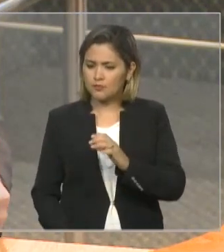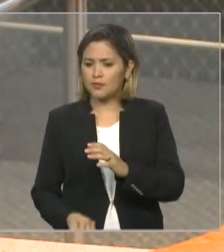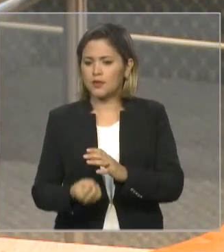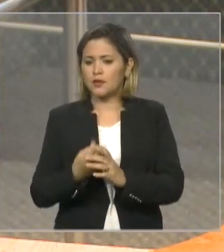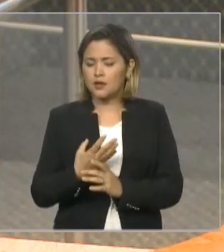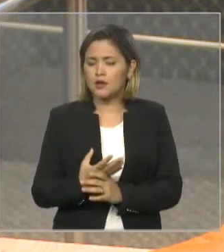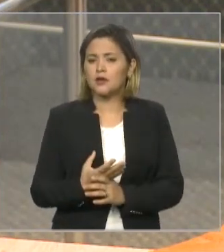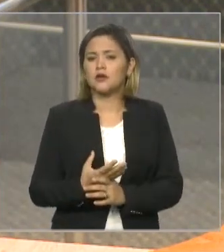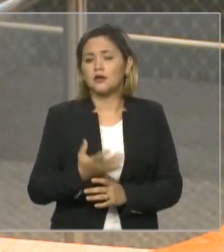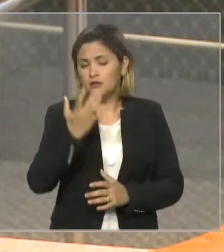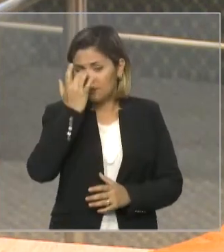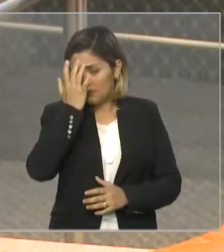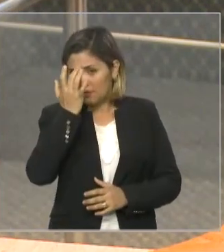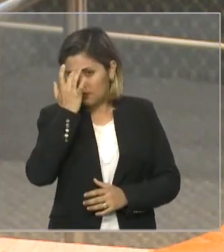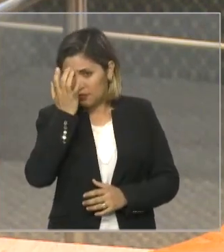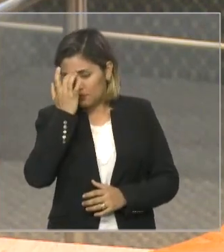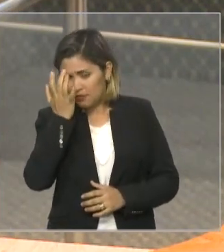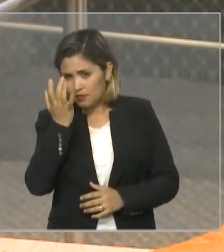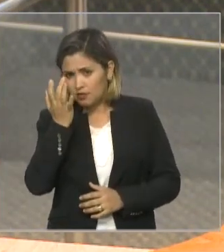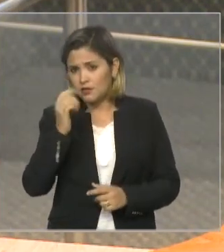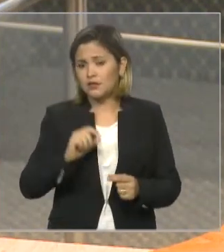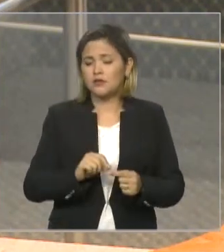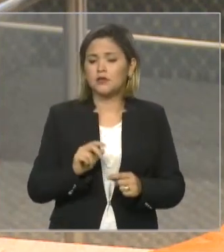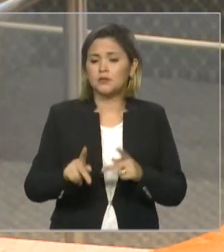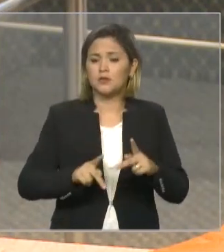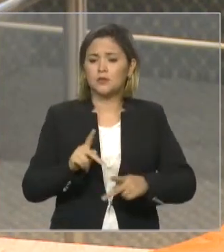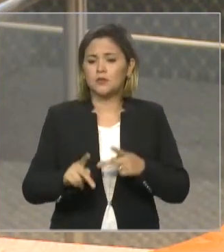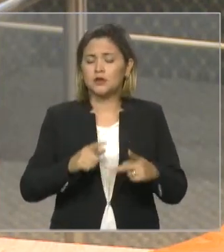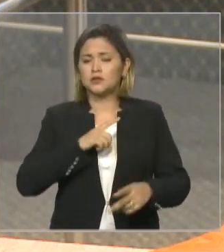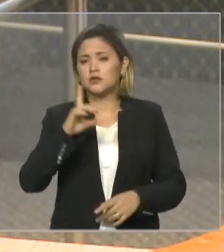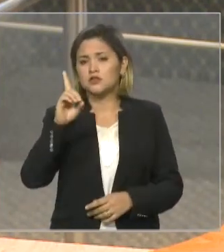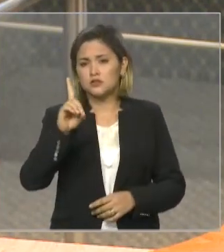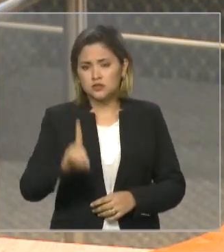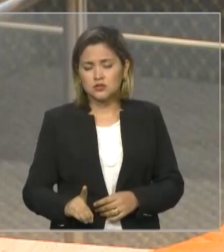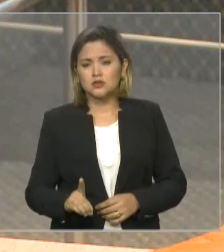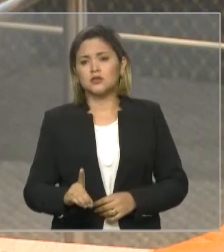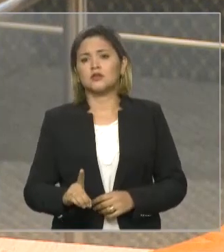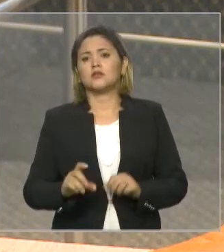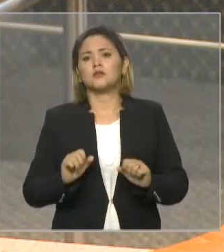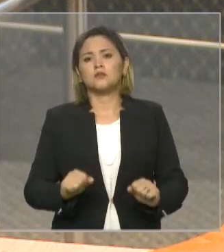facilitar e para dar à população esse direito de poder